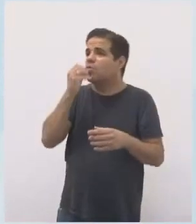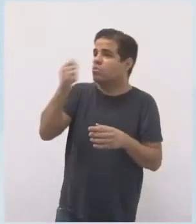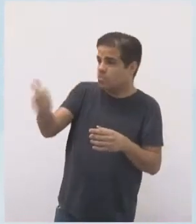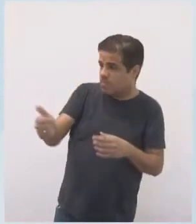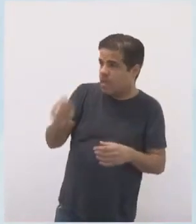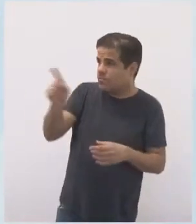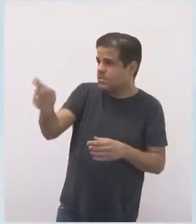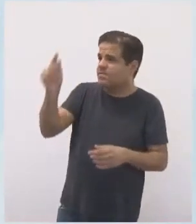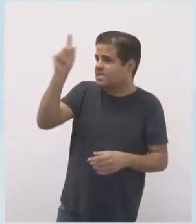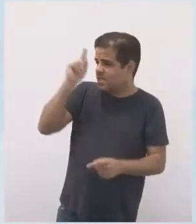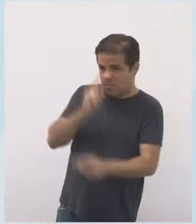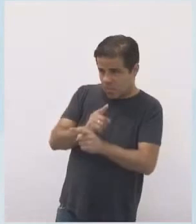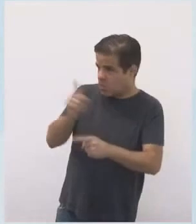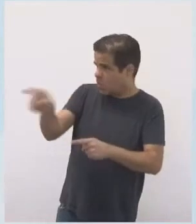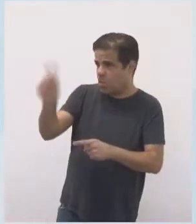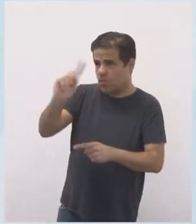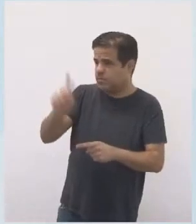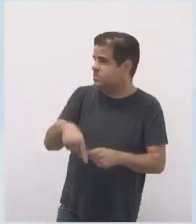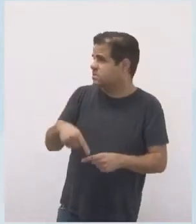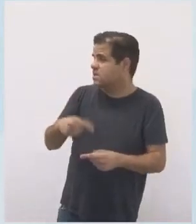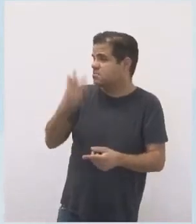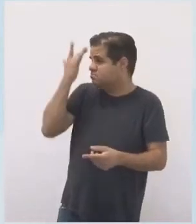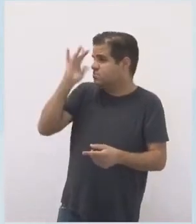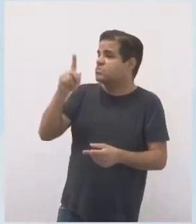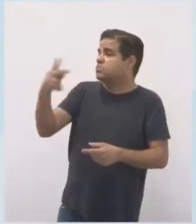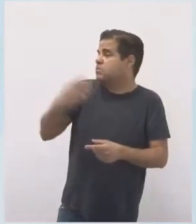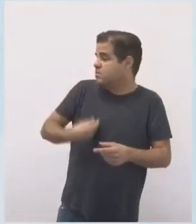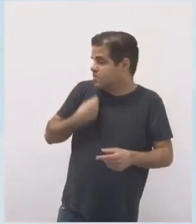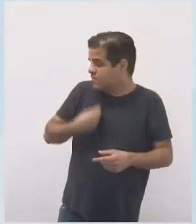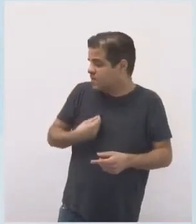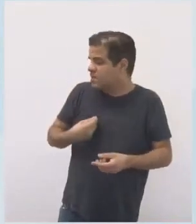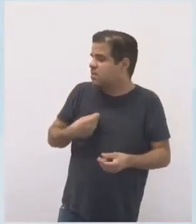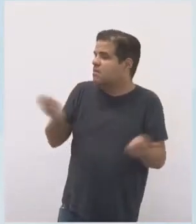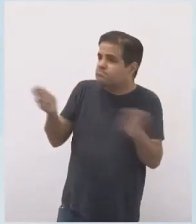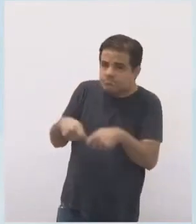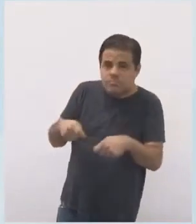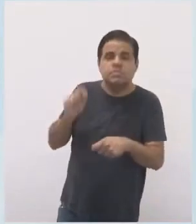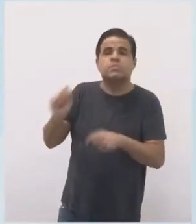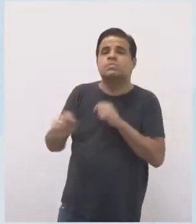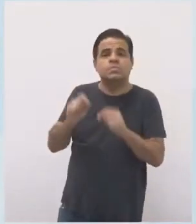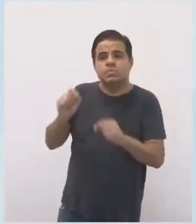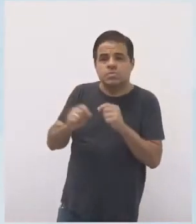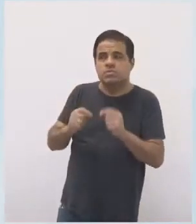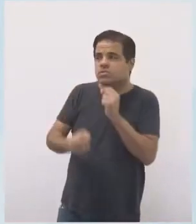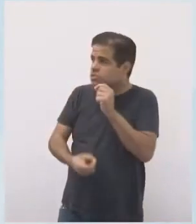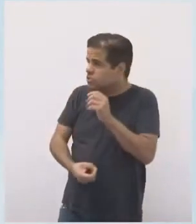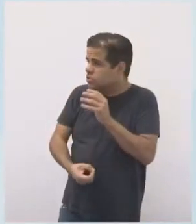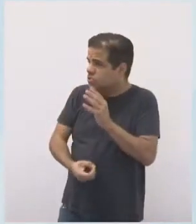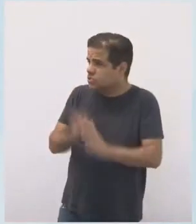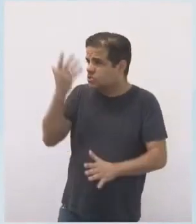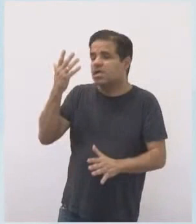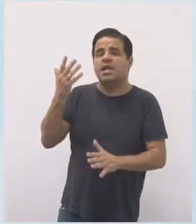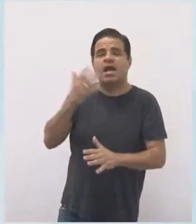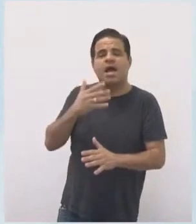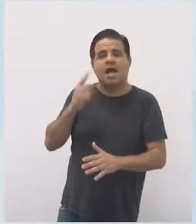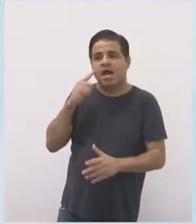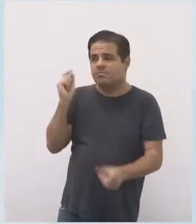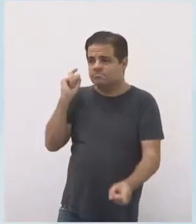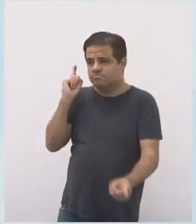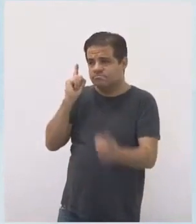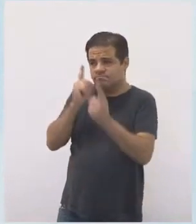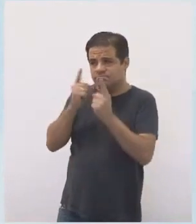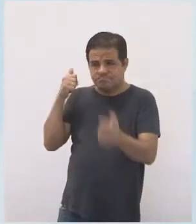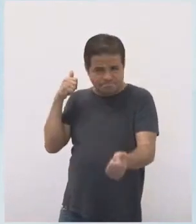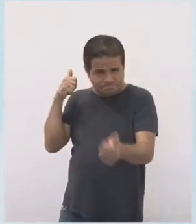está, ou faz tempo que eu não ouço de você, mas poder gerar essa aproximação